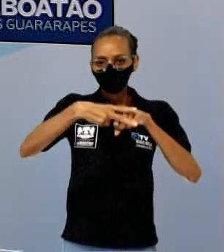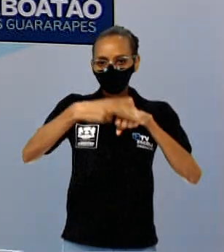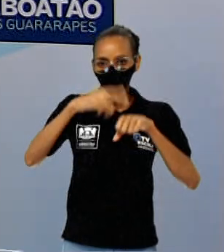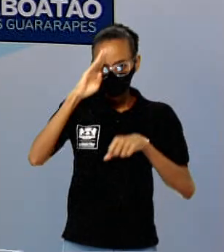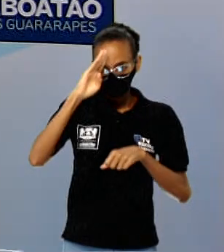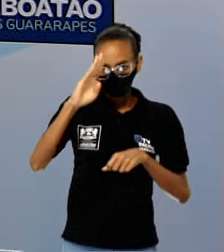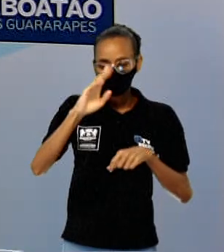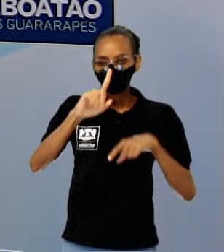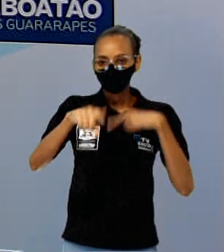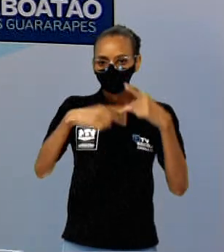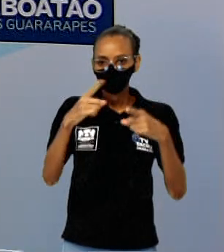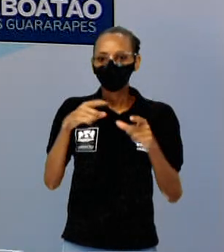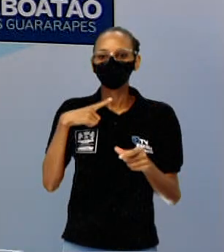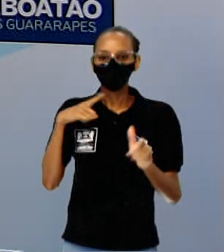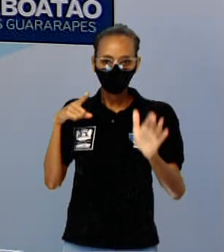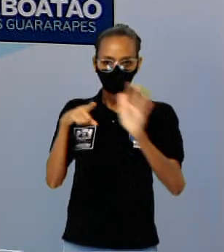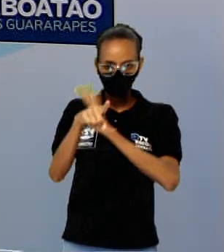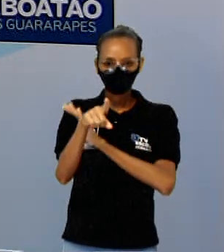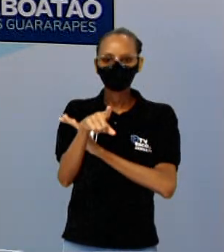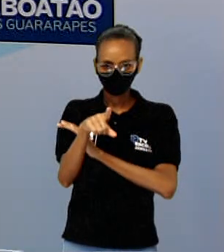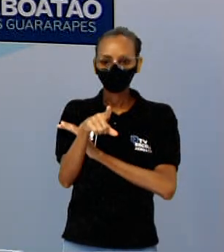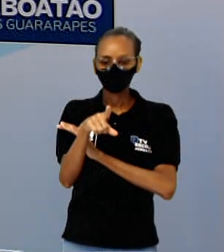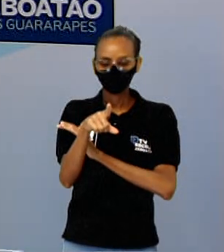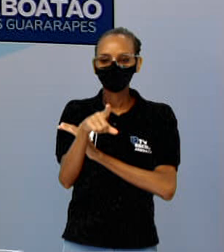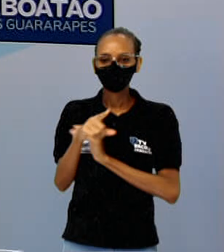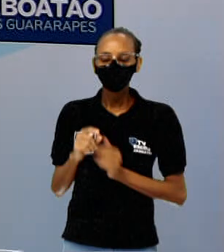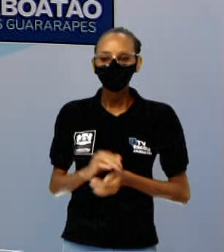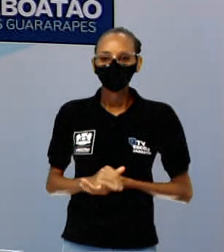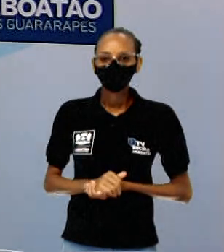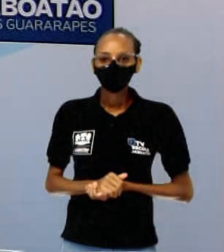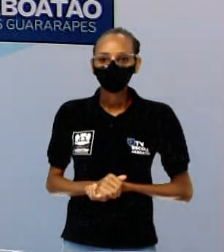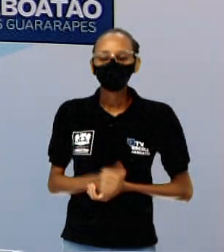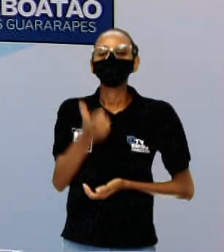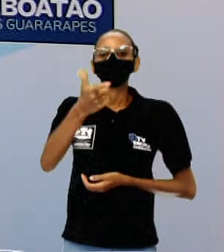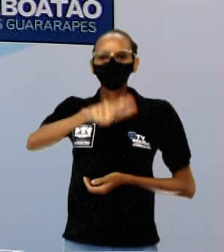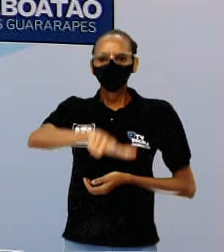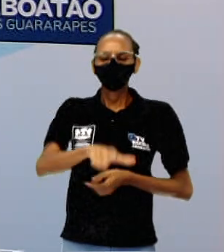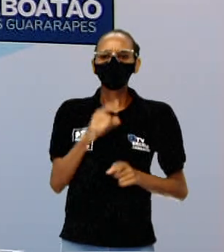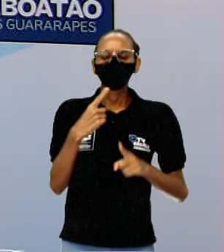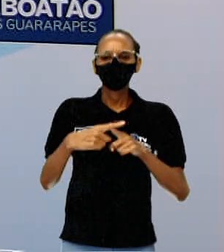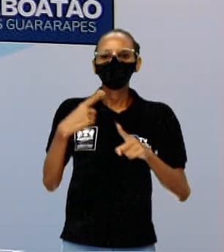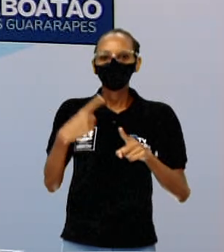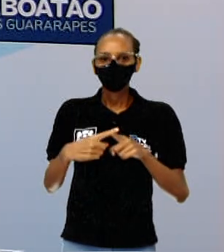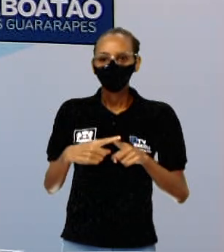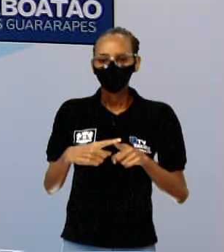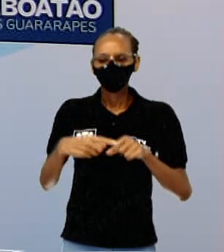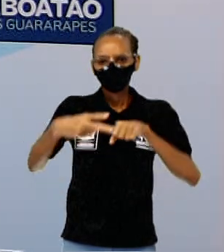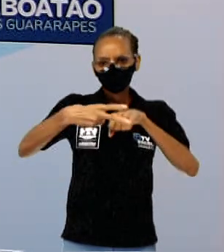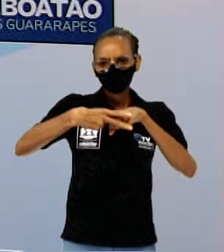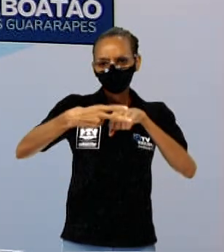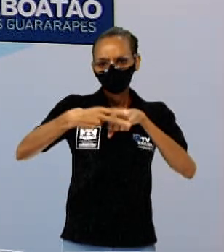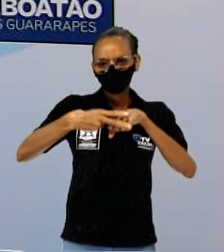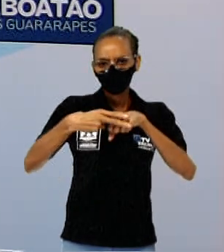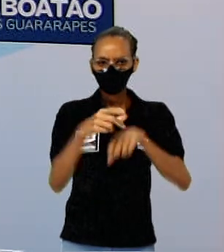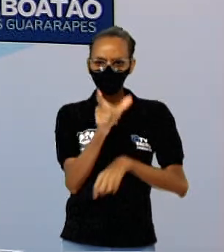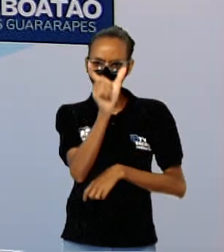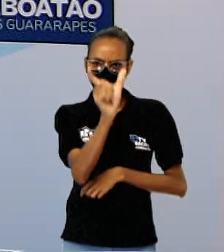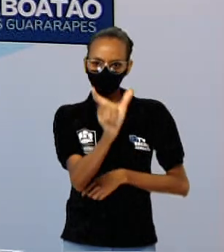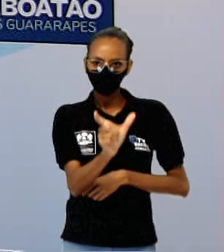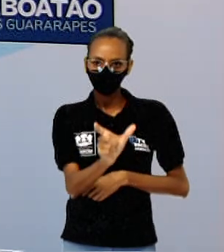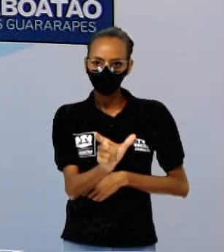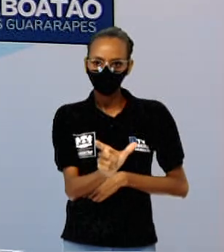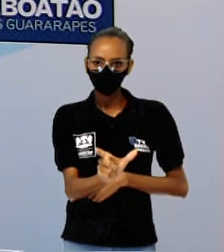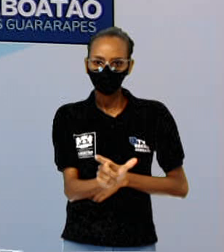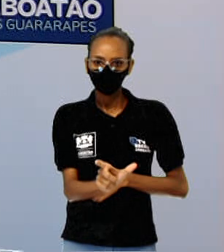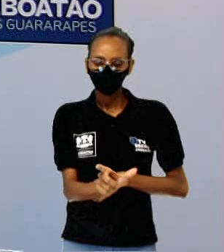uma interrogação, certo? Novamente. Por que os verbos speak, swim, buy, pay, sleep, give